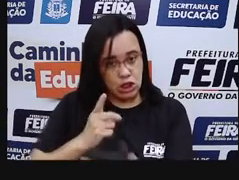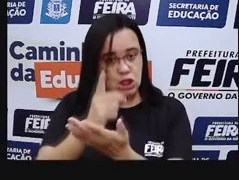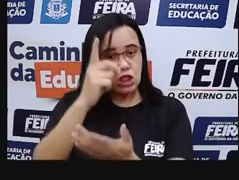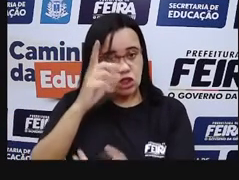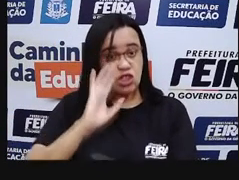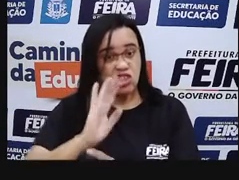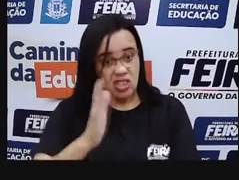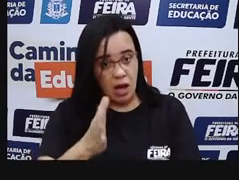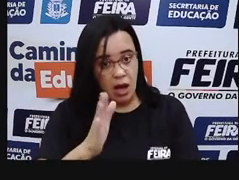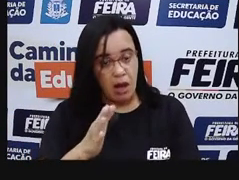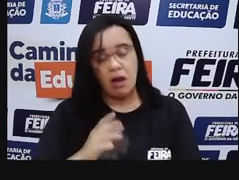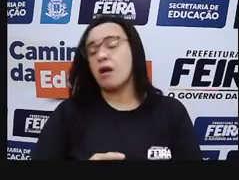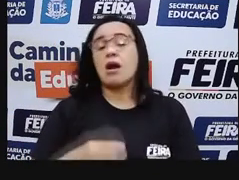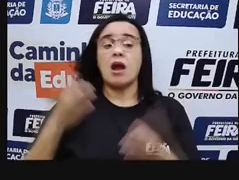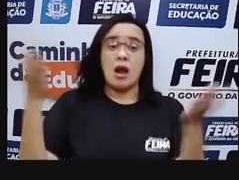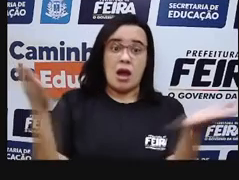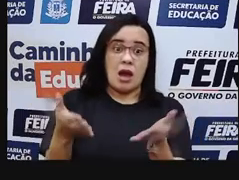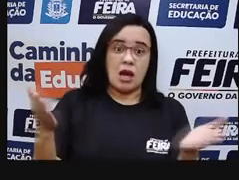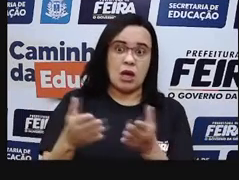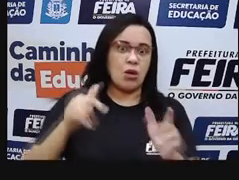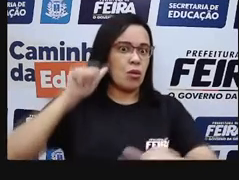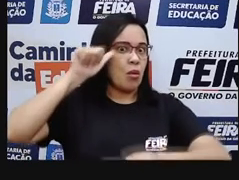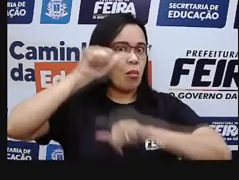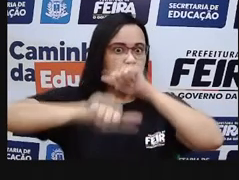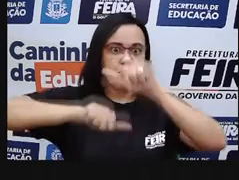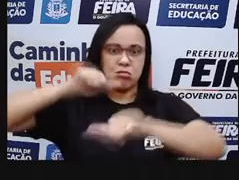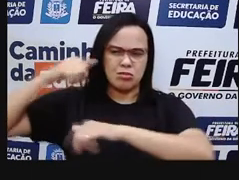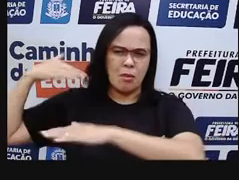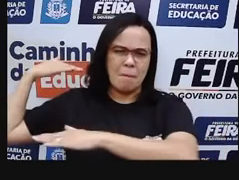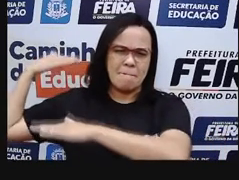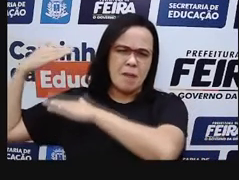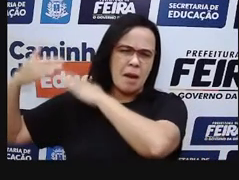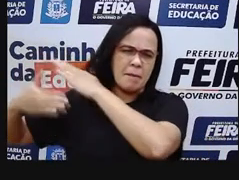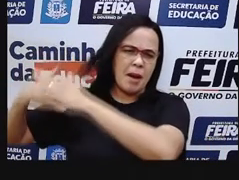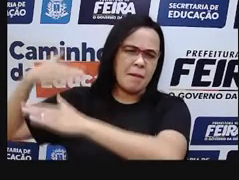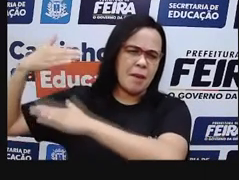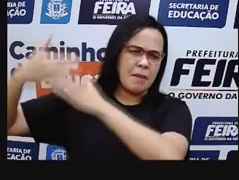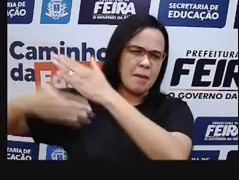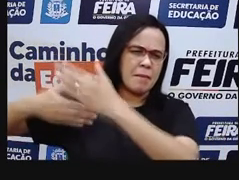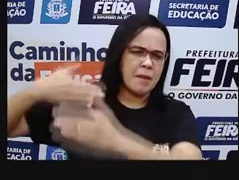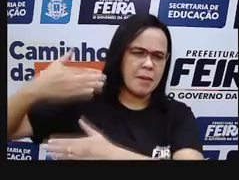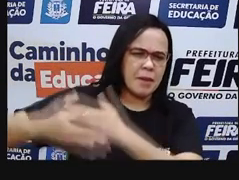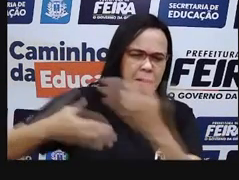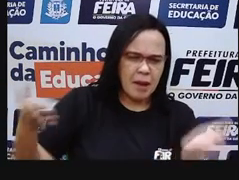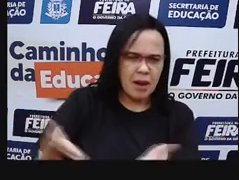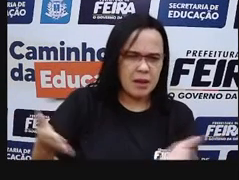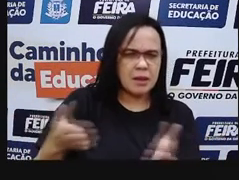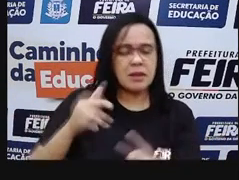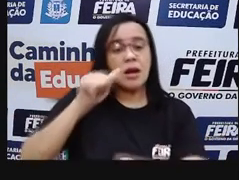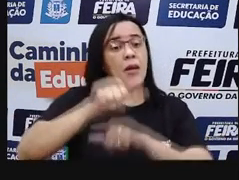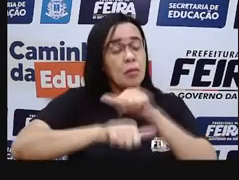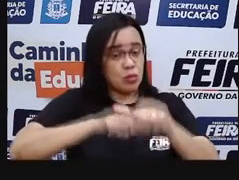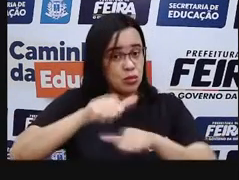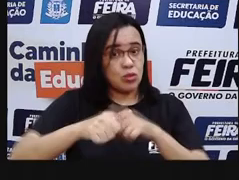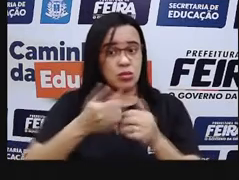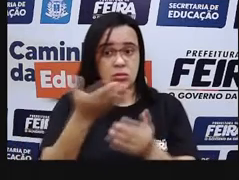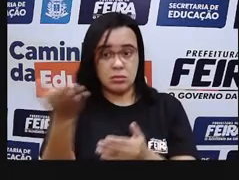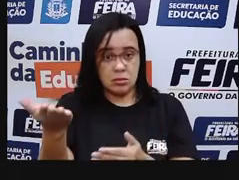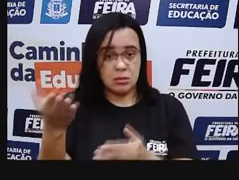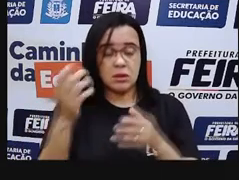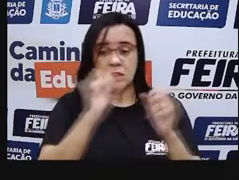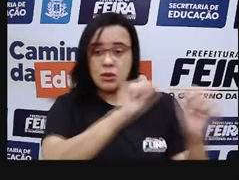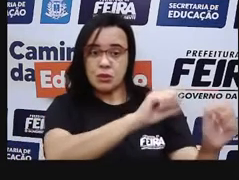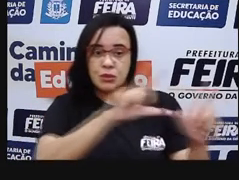né traz no histórico de Paris antibióticos tá vendo sulfonamidas